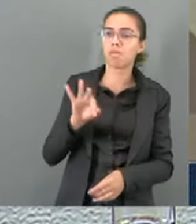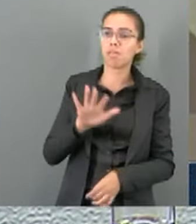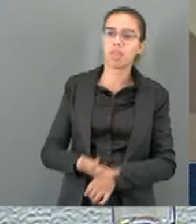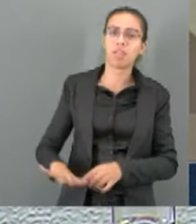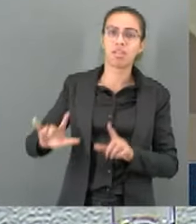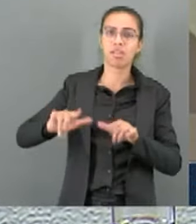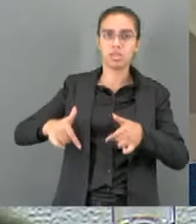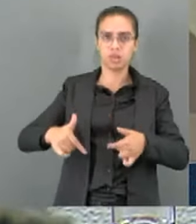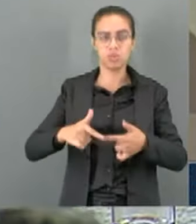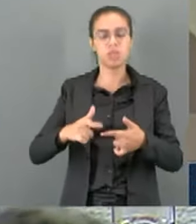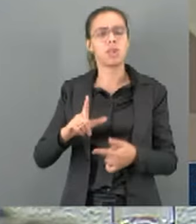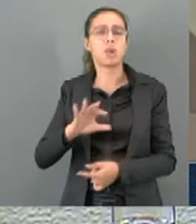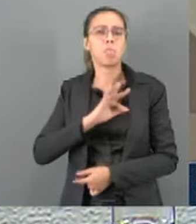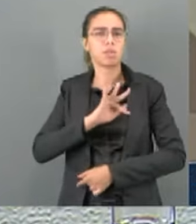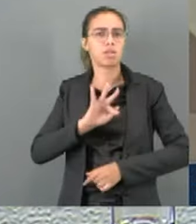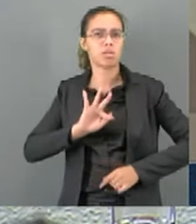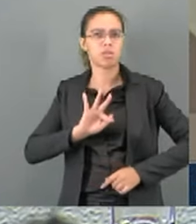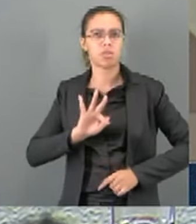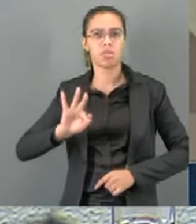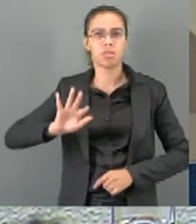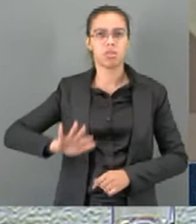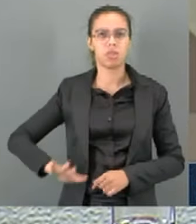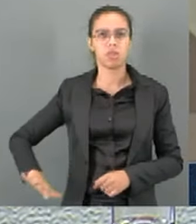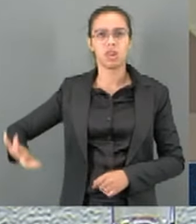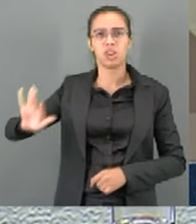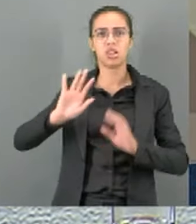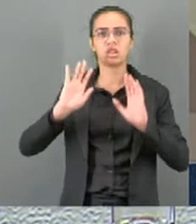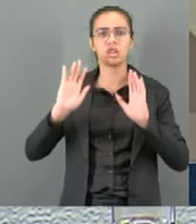A Polícia Federal, só mencionando,